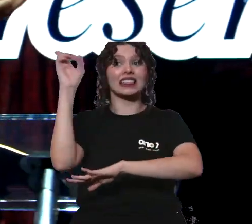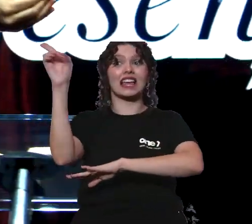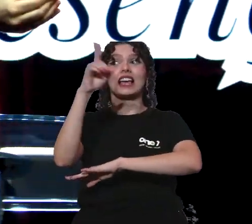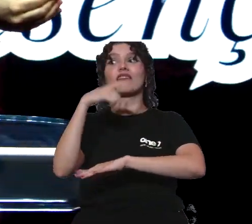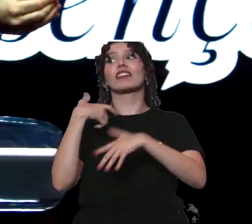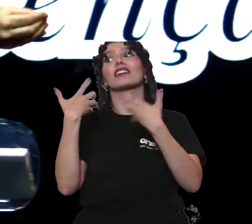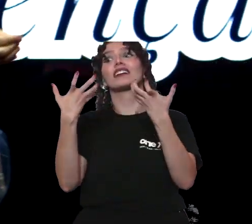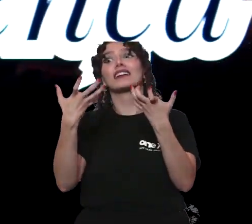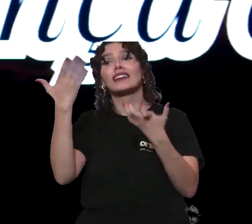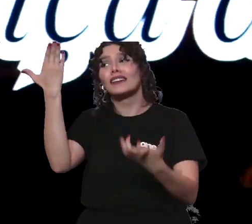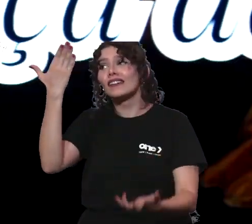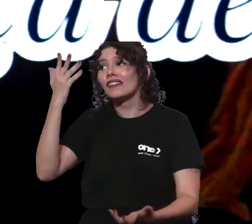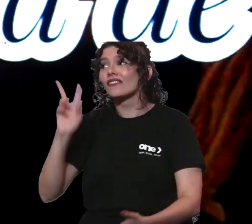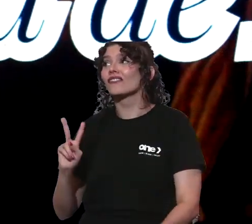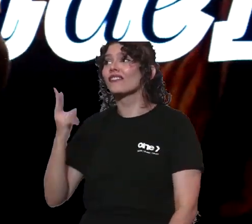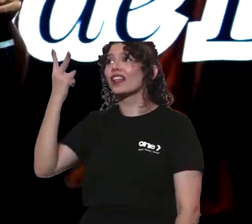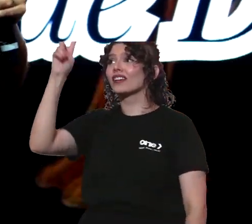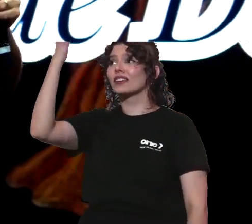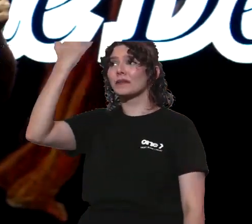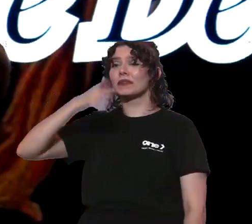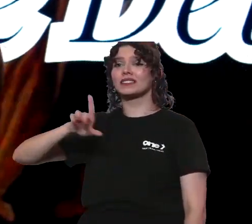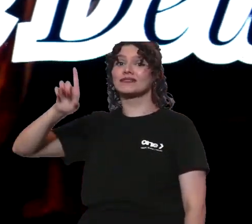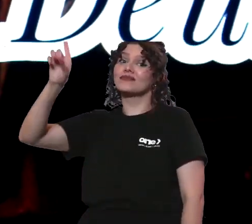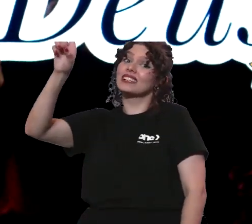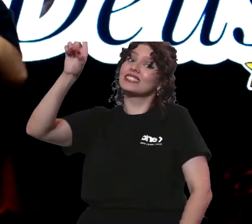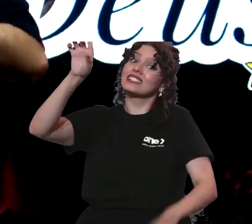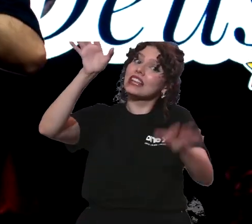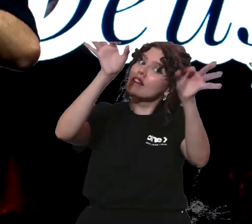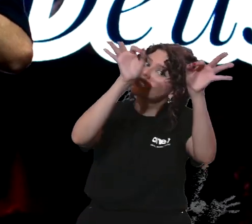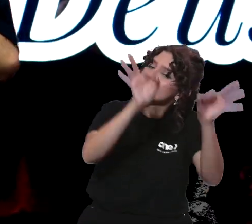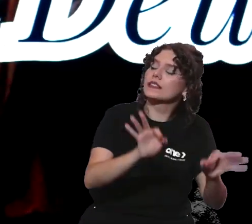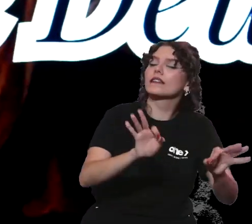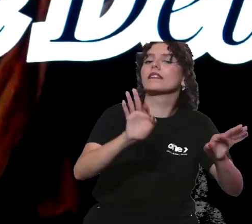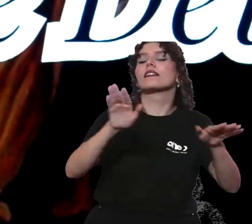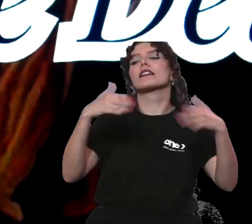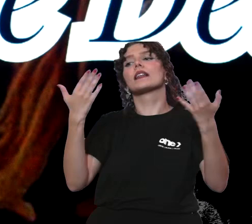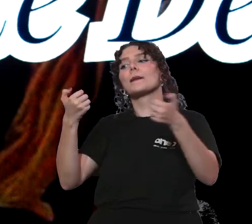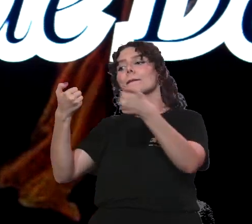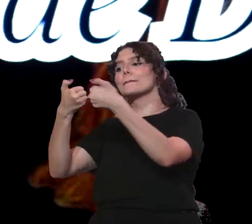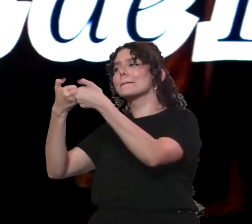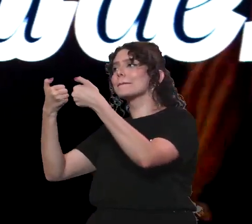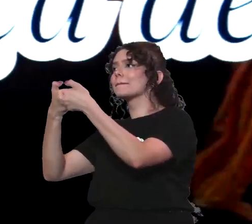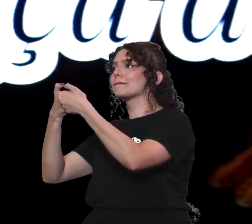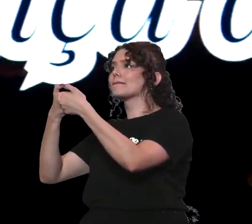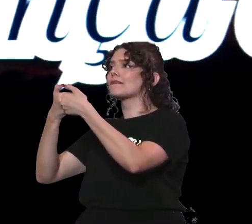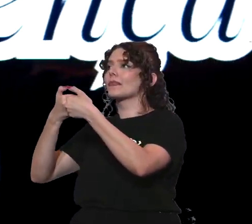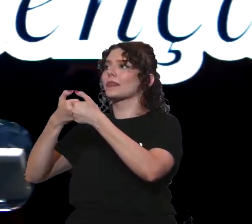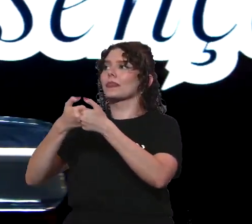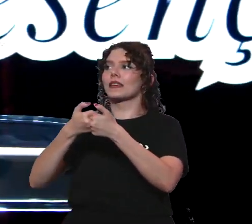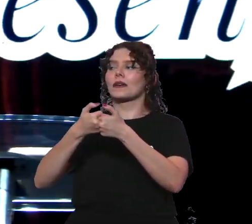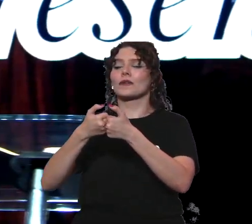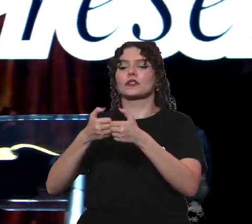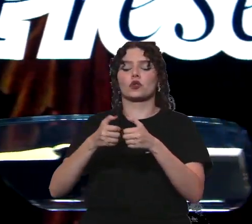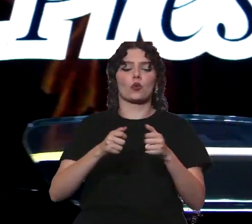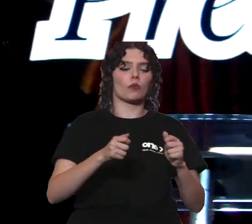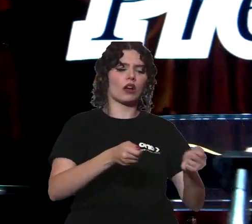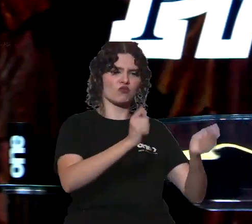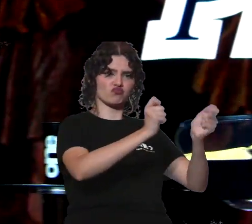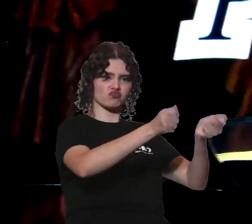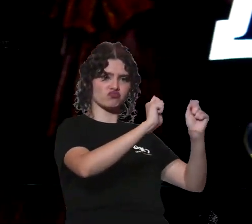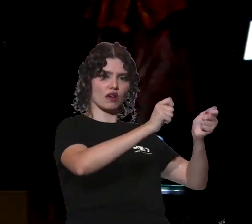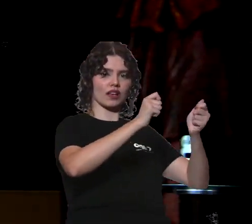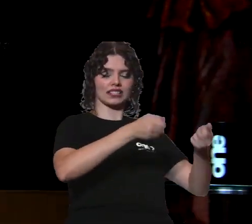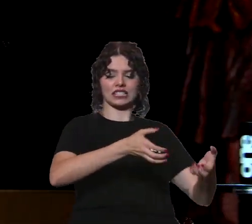queria valorizar a presença de Deus, mas ao invés de fazer do jeito certo, ele pegou a arca e colocou em uma carroça